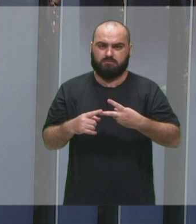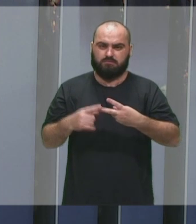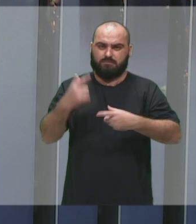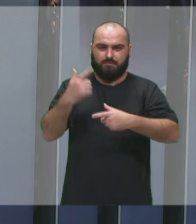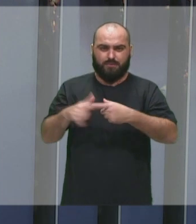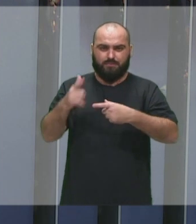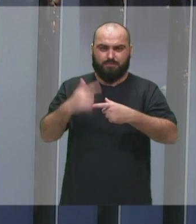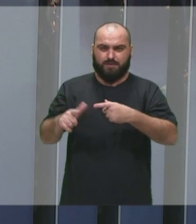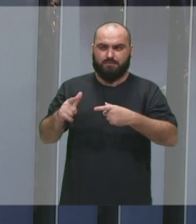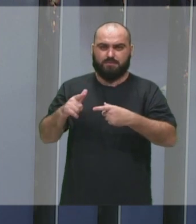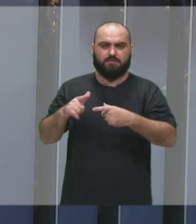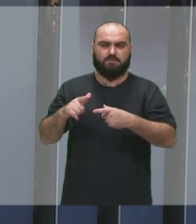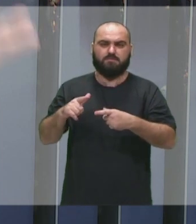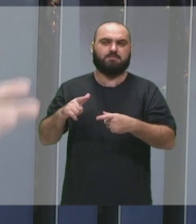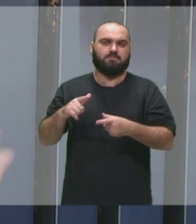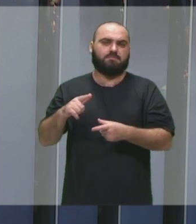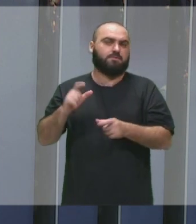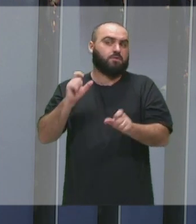de conhecimento